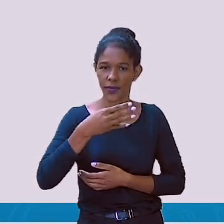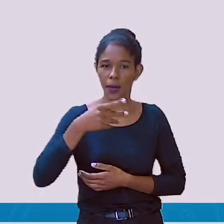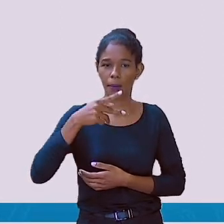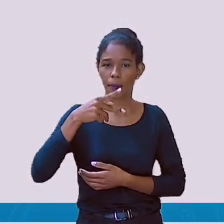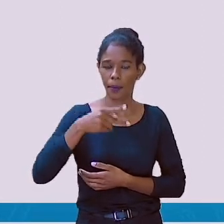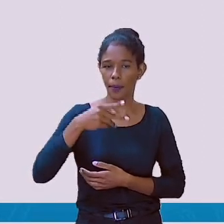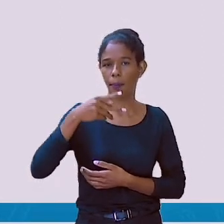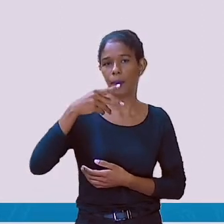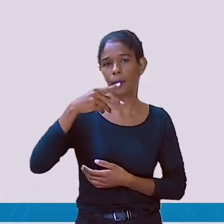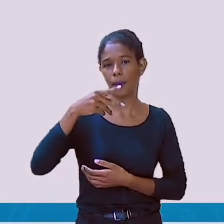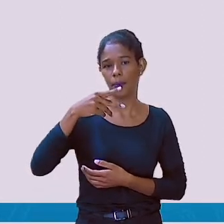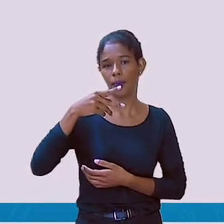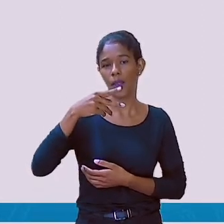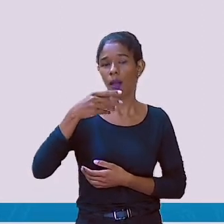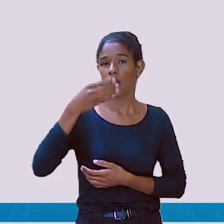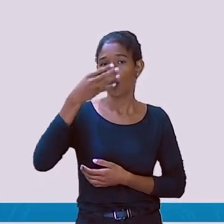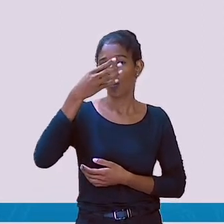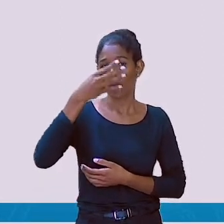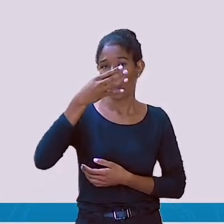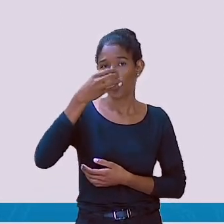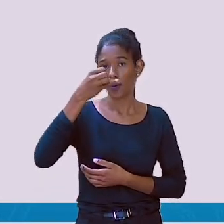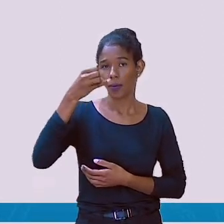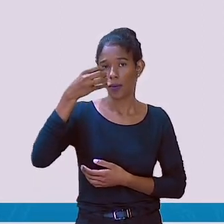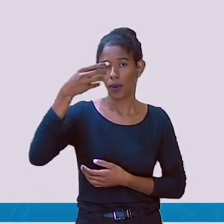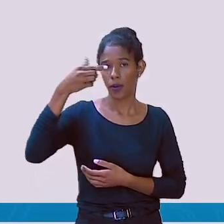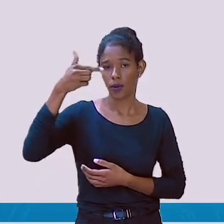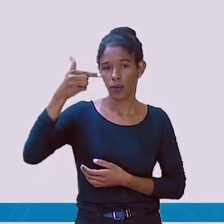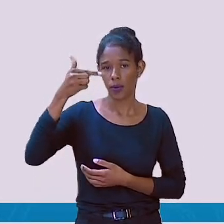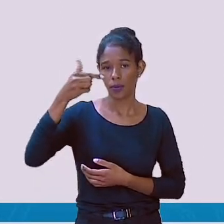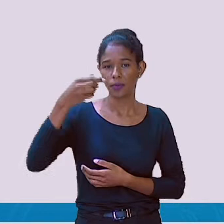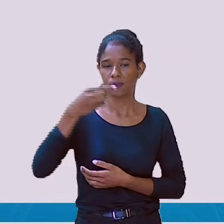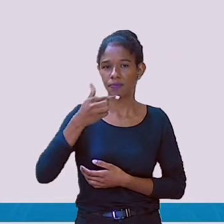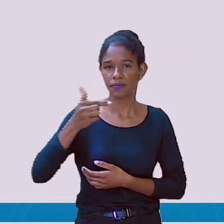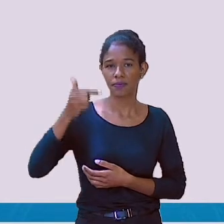4 menos 2, 2. P elevado ao quadrado.